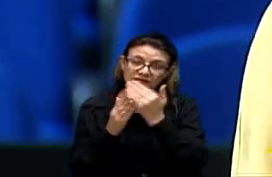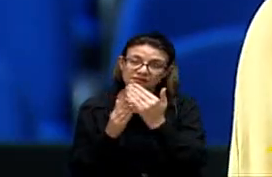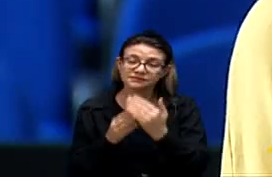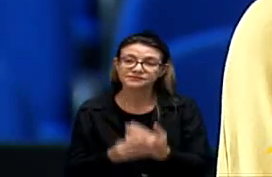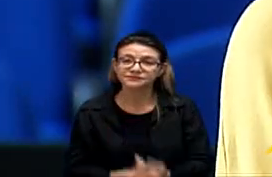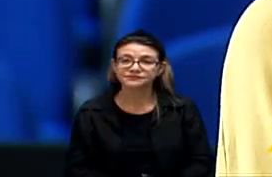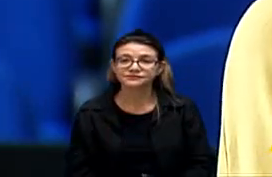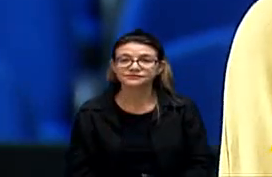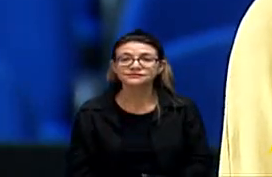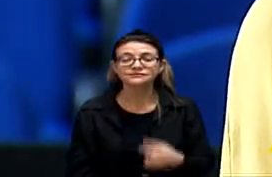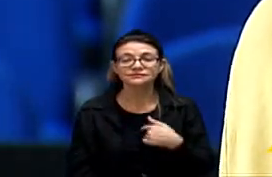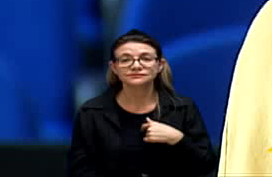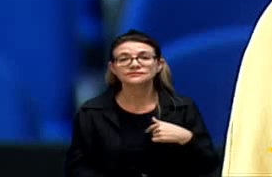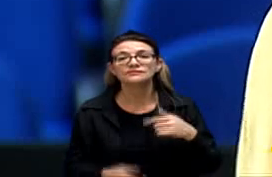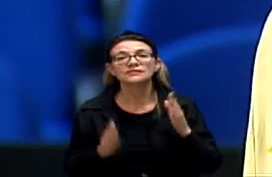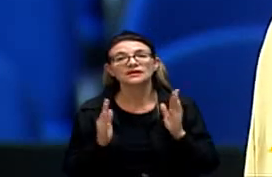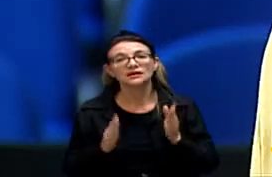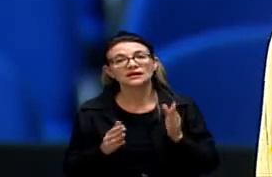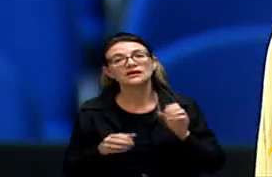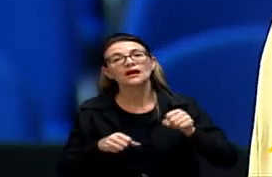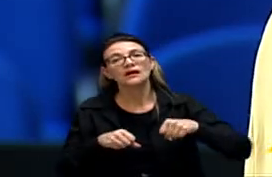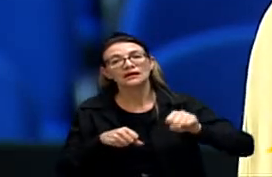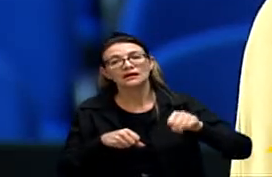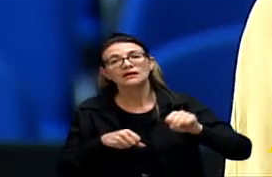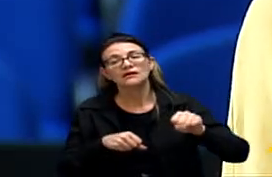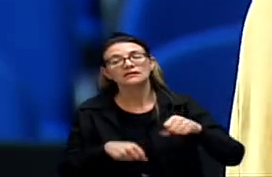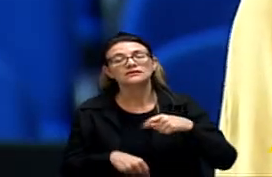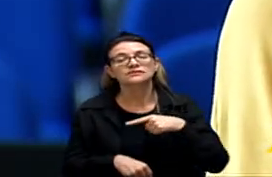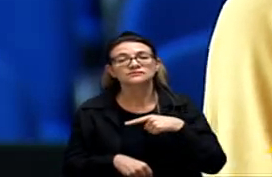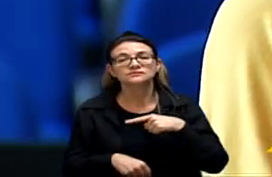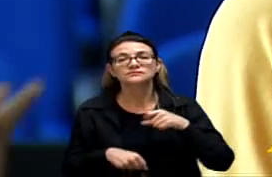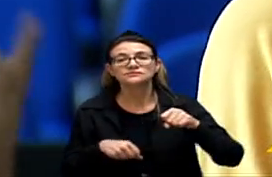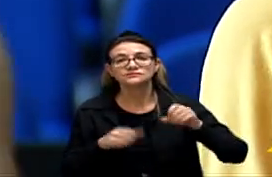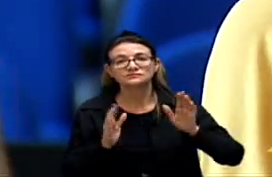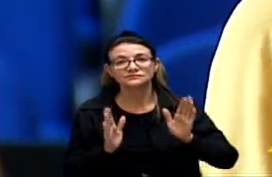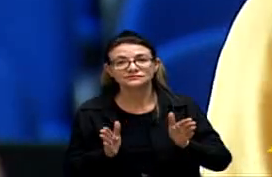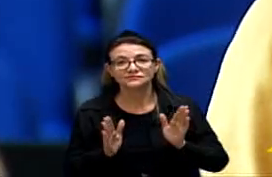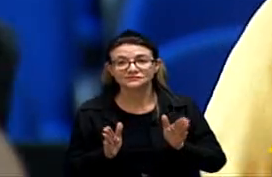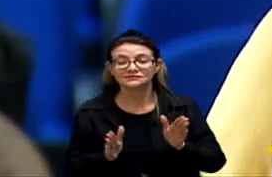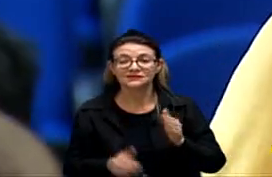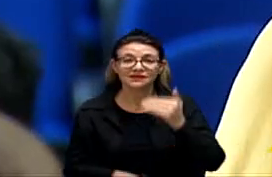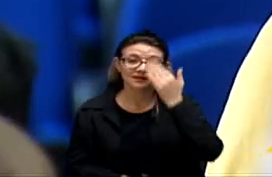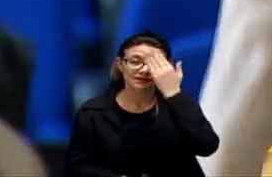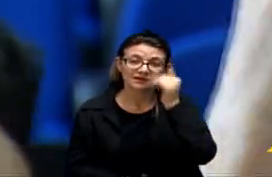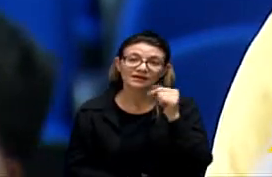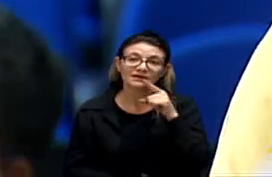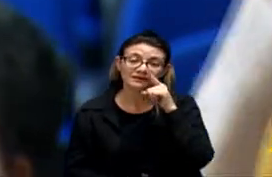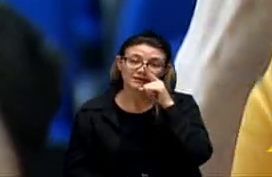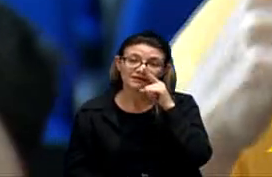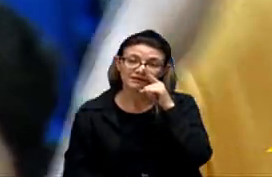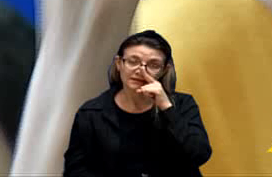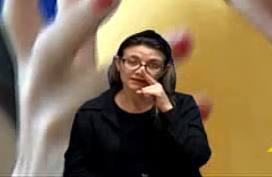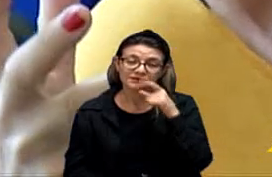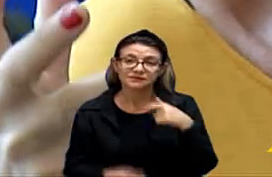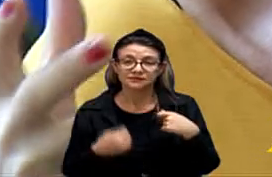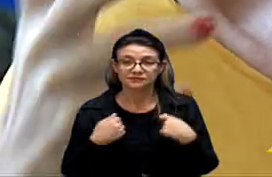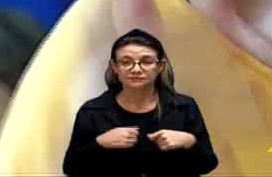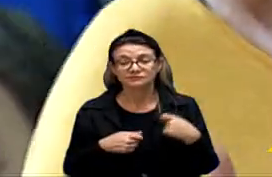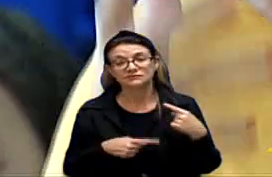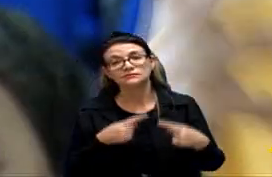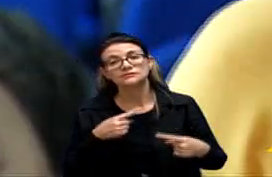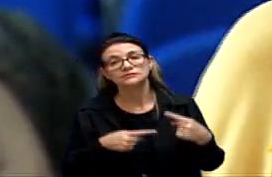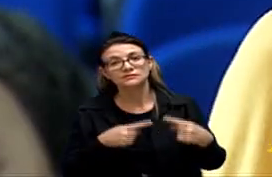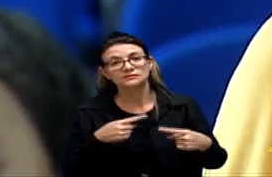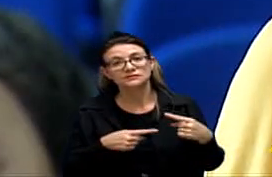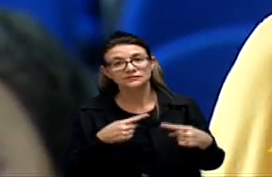já pilotei por muito tempo a gente sabe o risco que é mas tem aquela questão a gente precisa discutir para Além disso